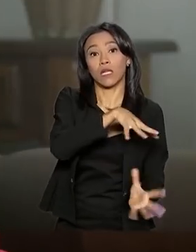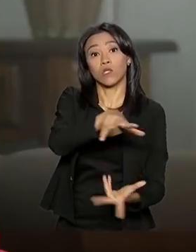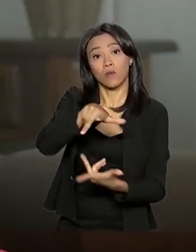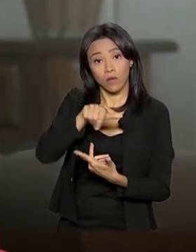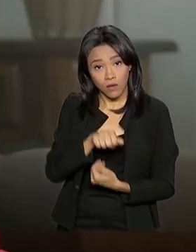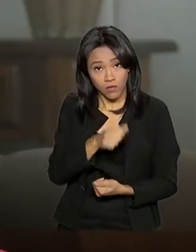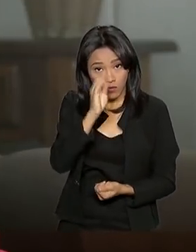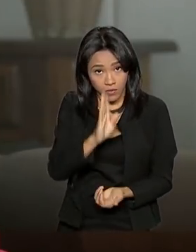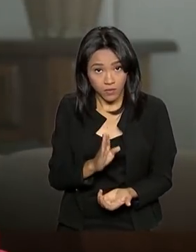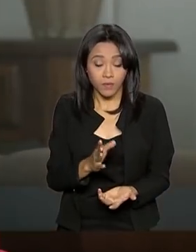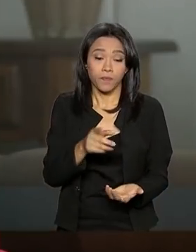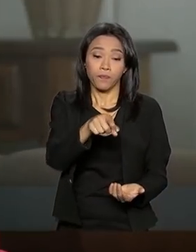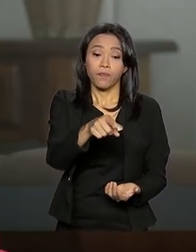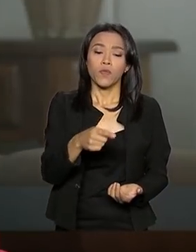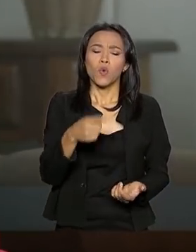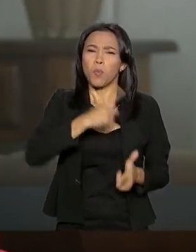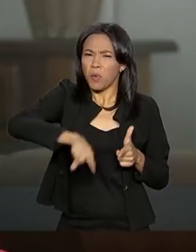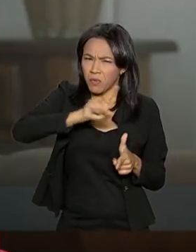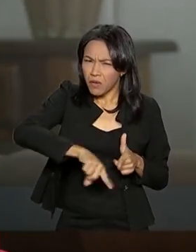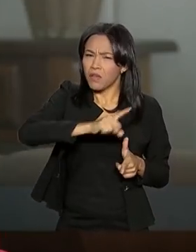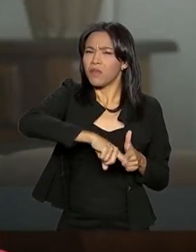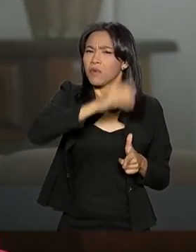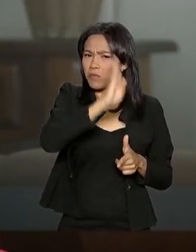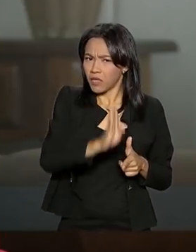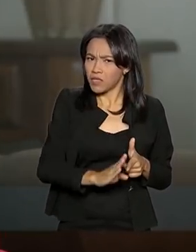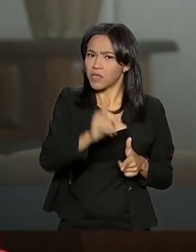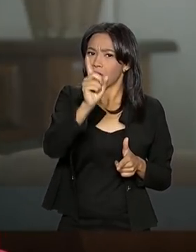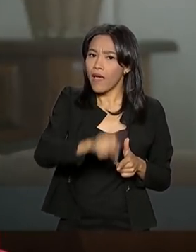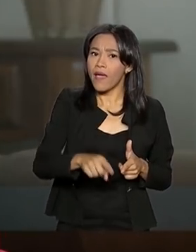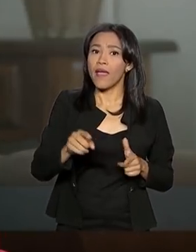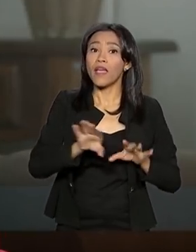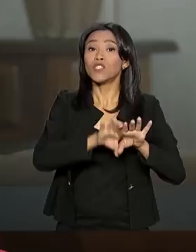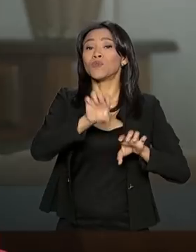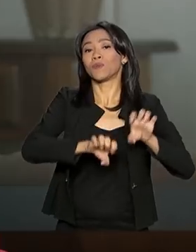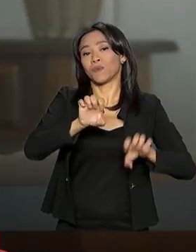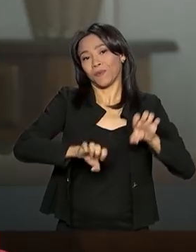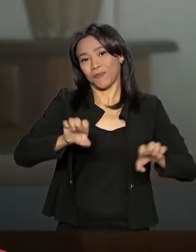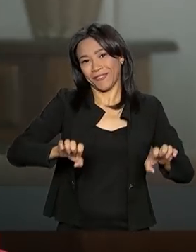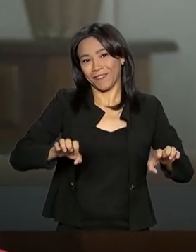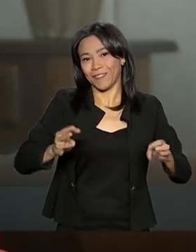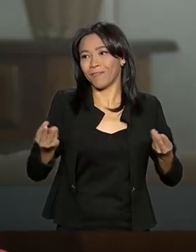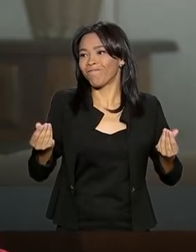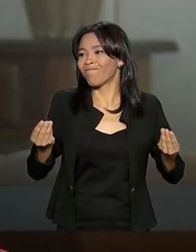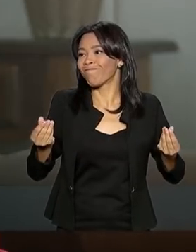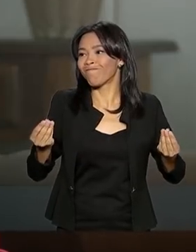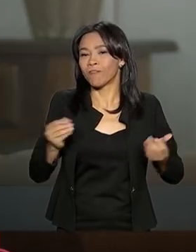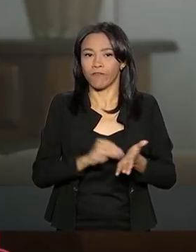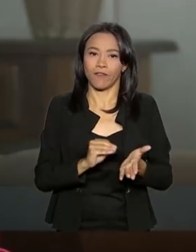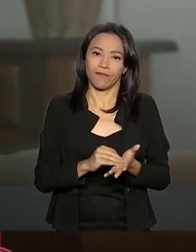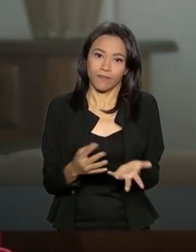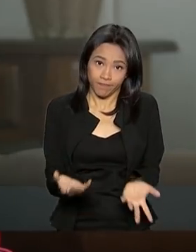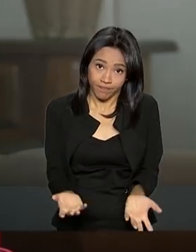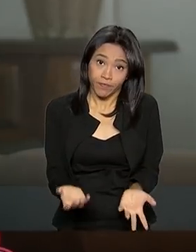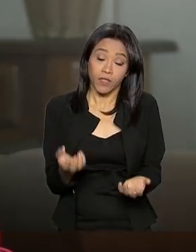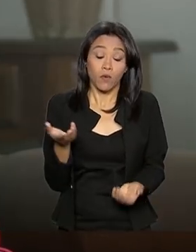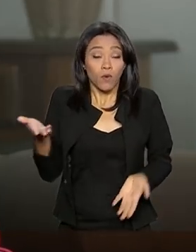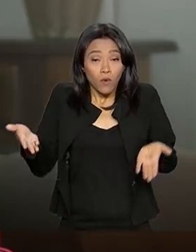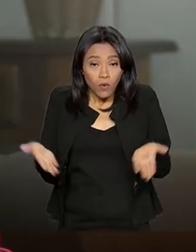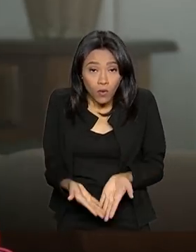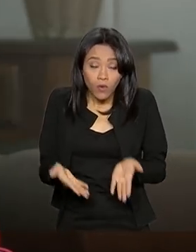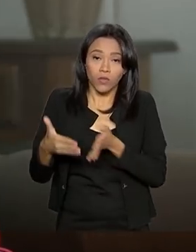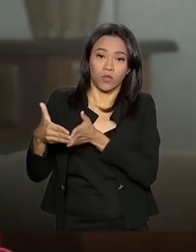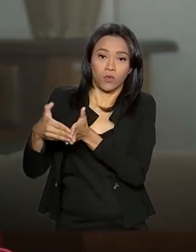gargalo hoje da produção brasileira é a parte de infraestrutura. Então, se hoje os portos